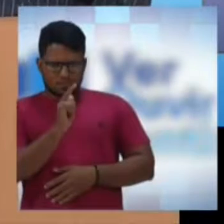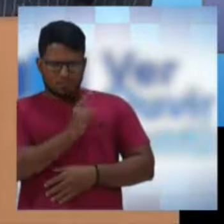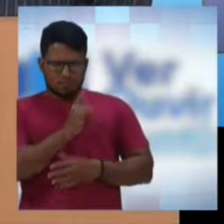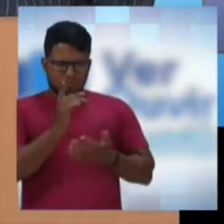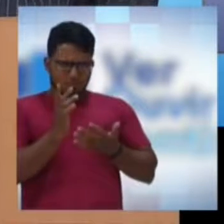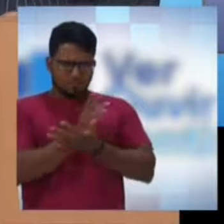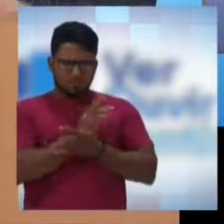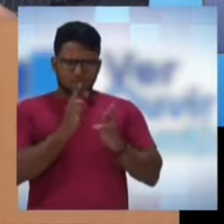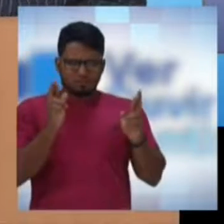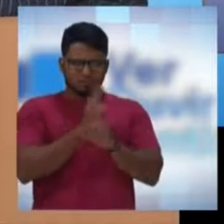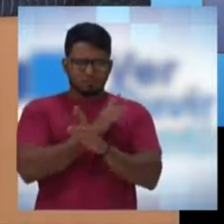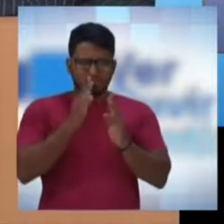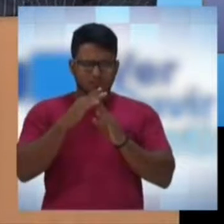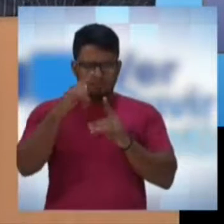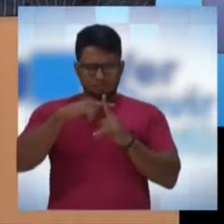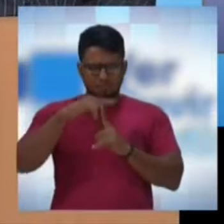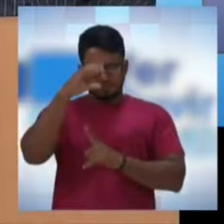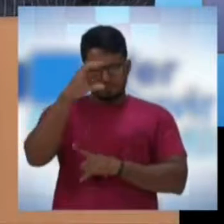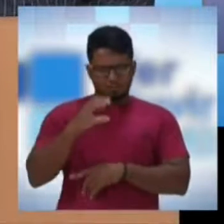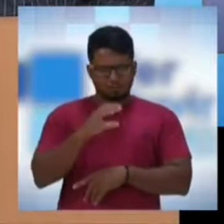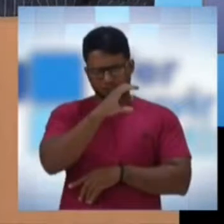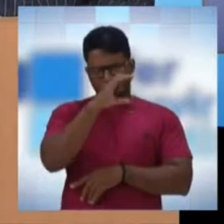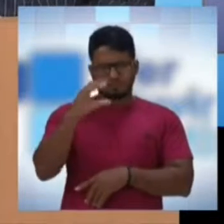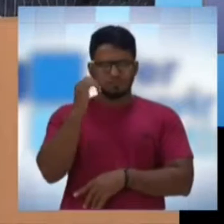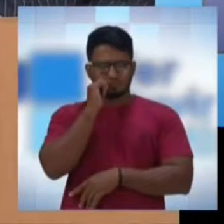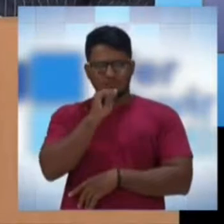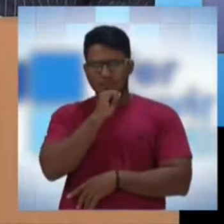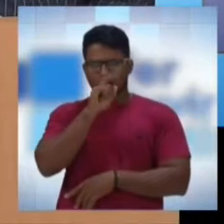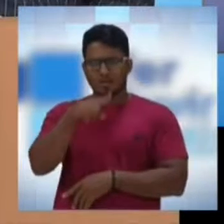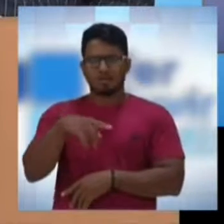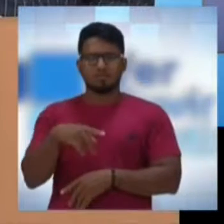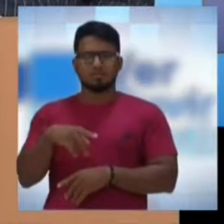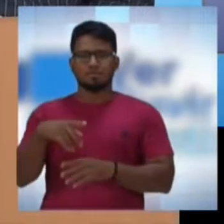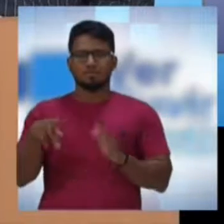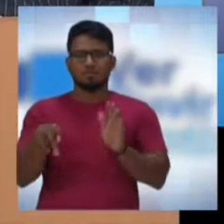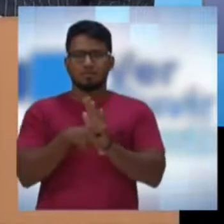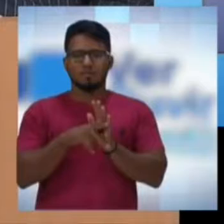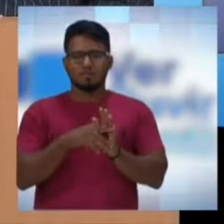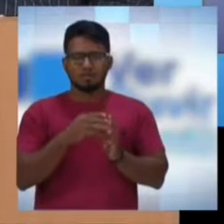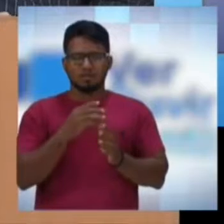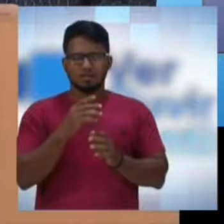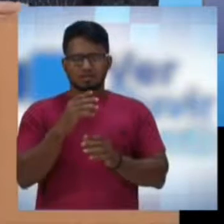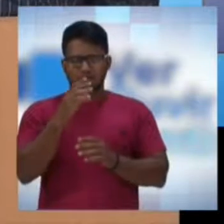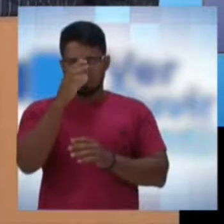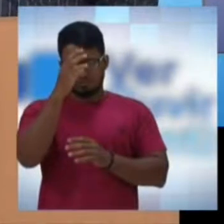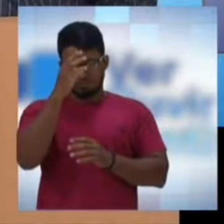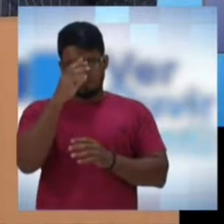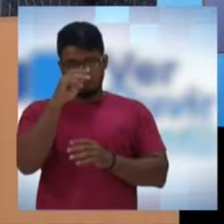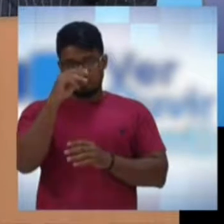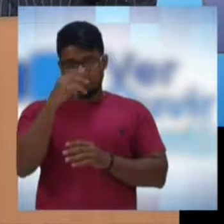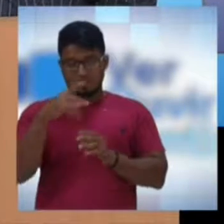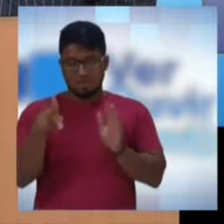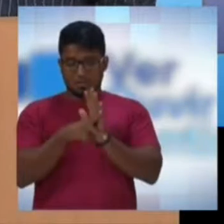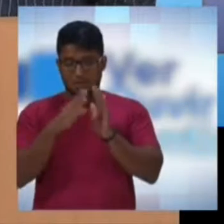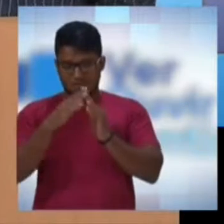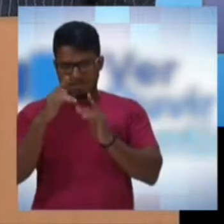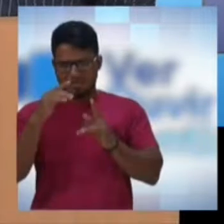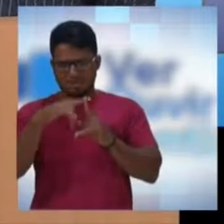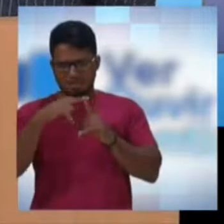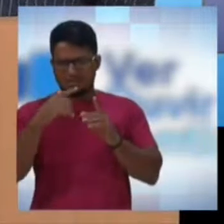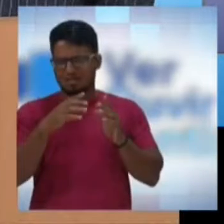algum relacionamento com a Igreja Católica? São católicos? Sim. Minha mãe, ela é ministra da Eucaristia, né? Sim. Ela serve na igreja, ela vai visitar